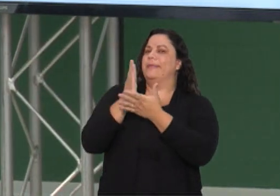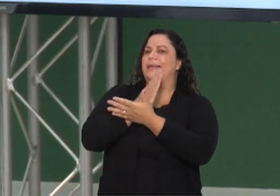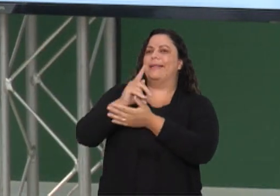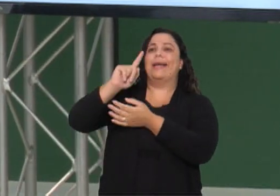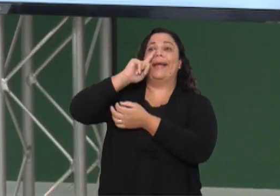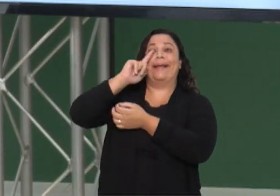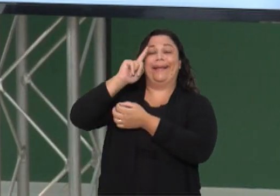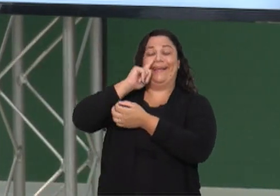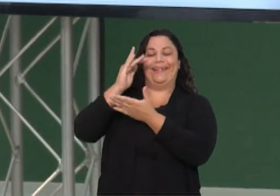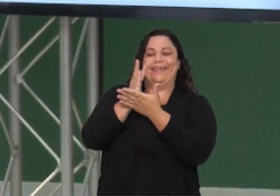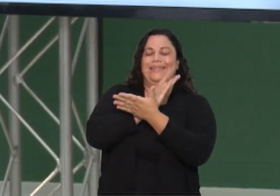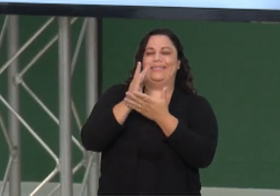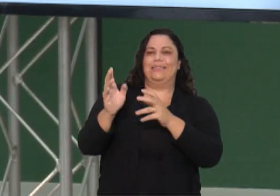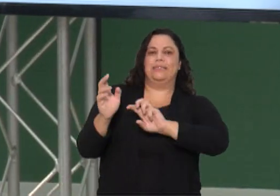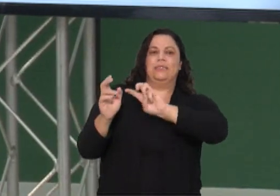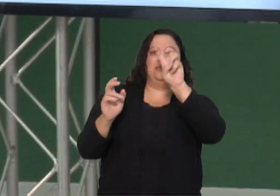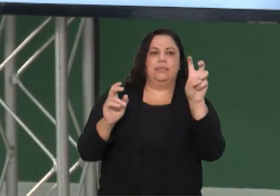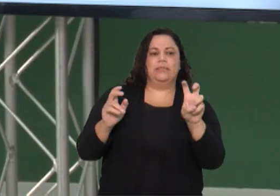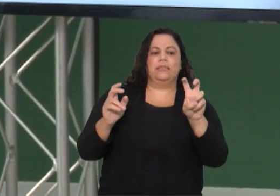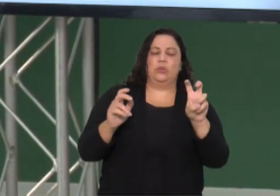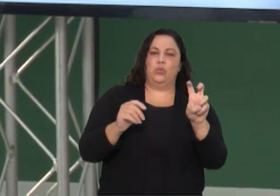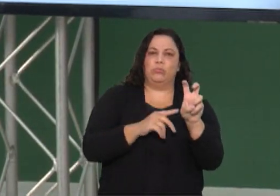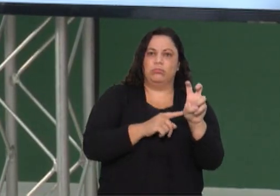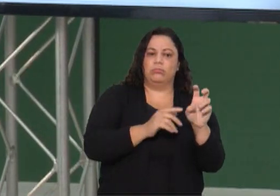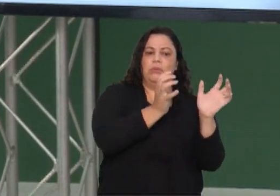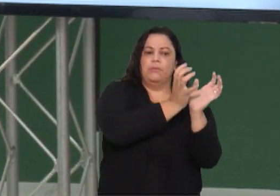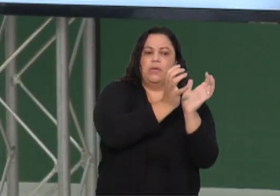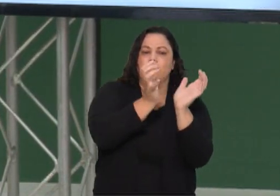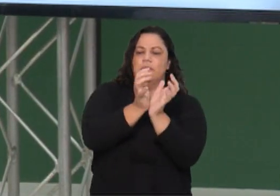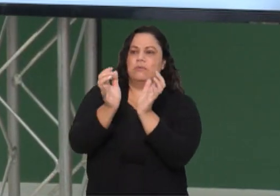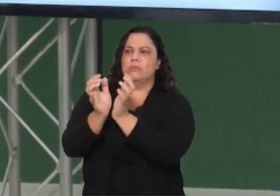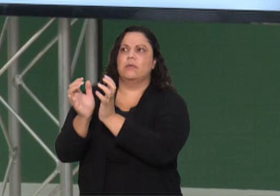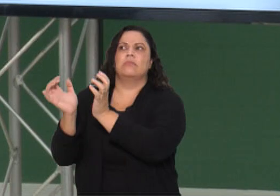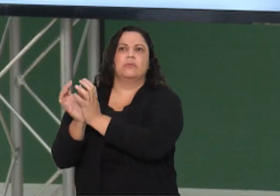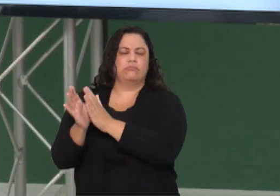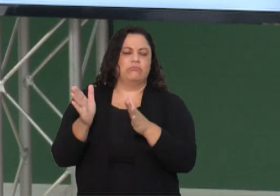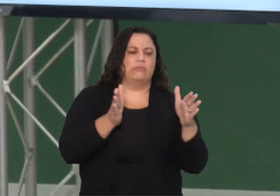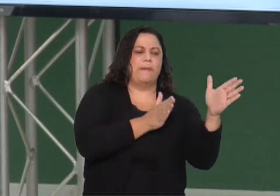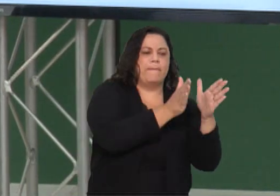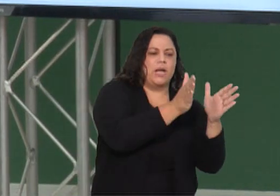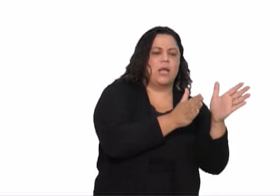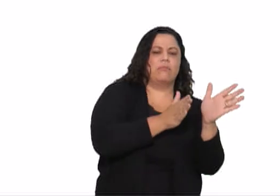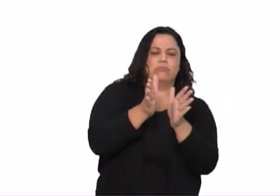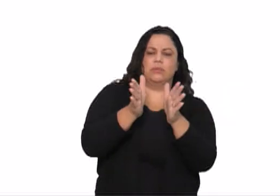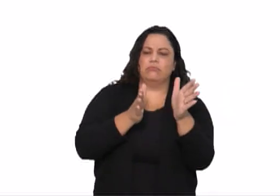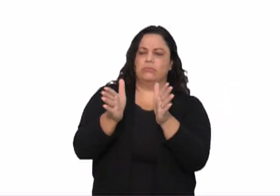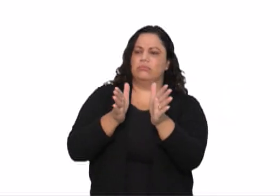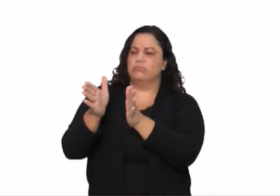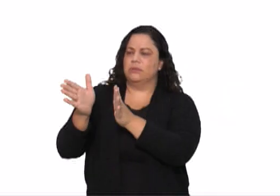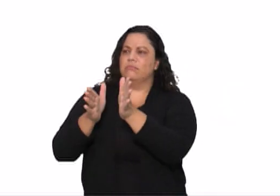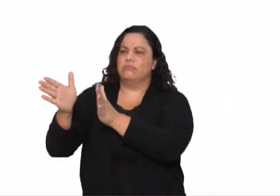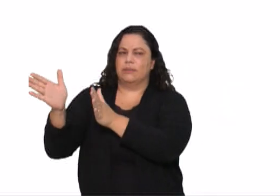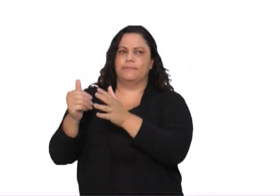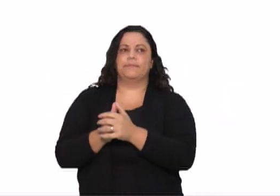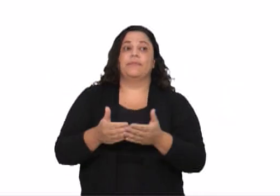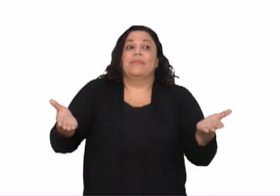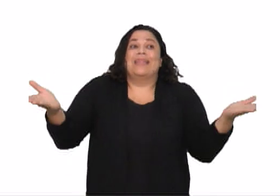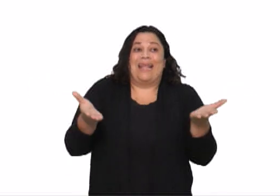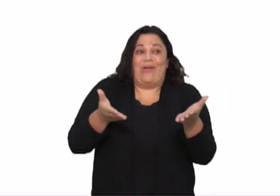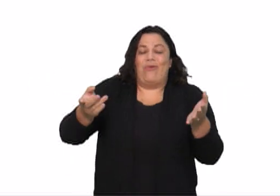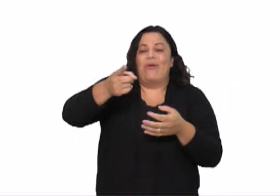partes. Pré-homérico, vocês viram, homérico, quando começa a lendária Guerra de Troia, e agora onde vocês vão